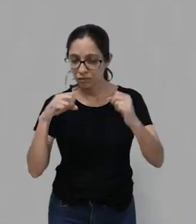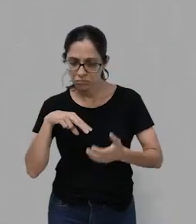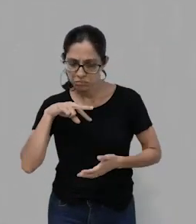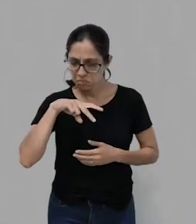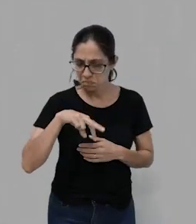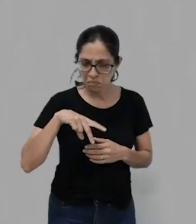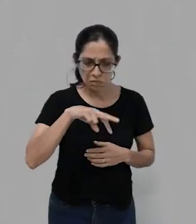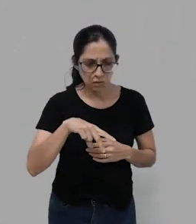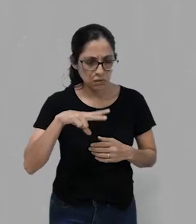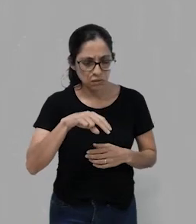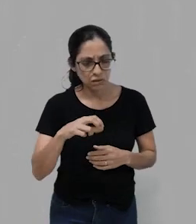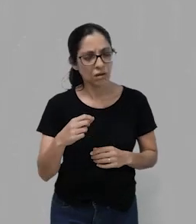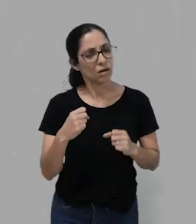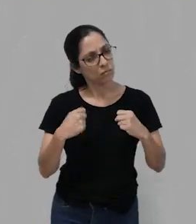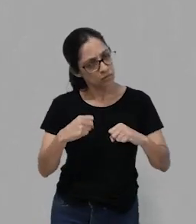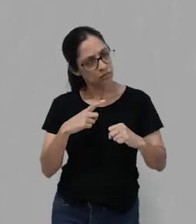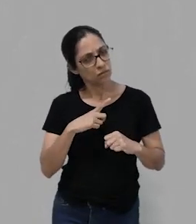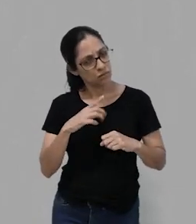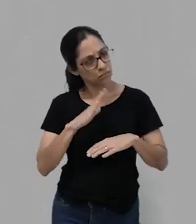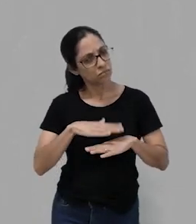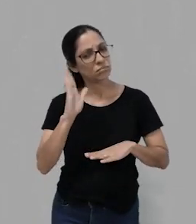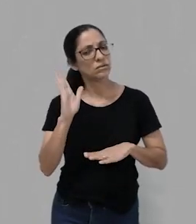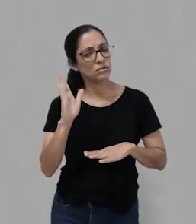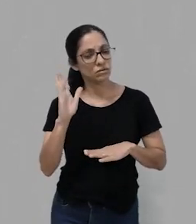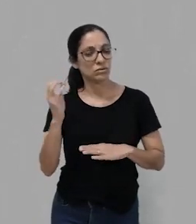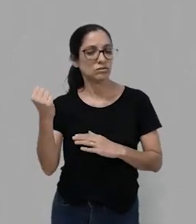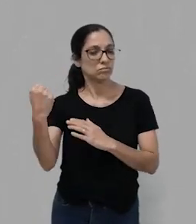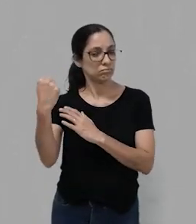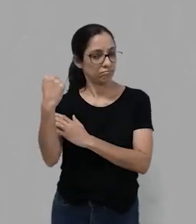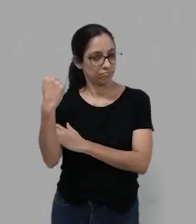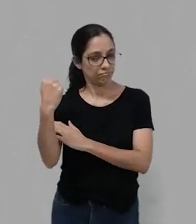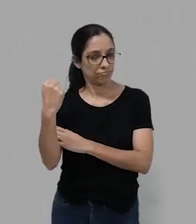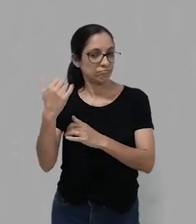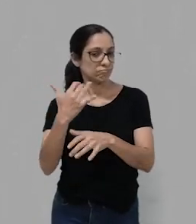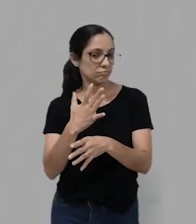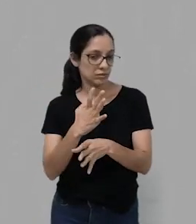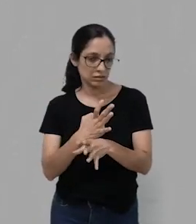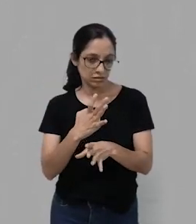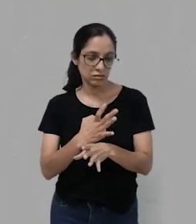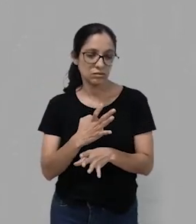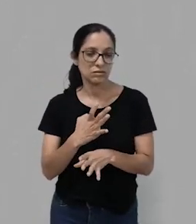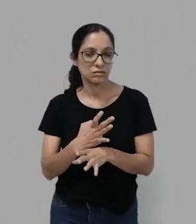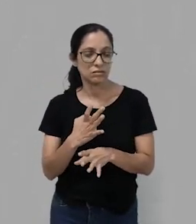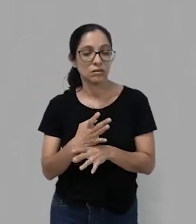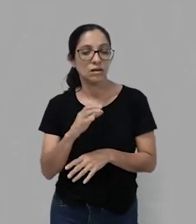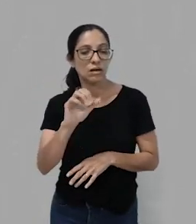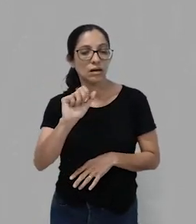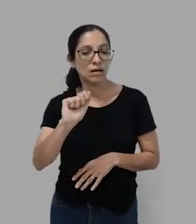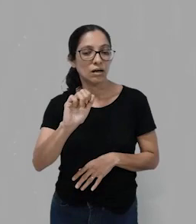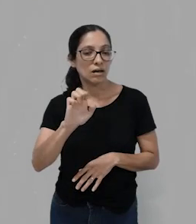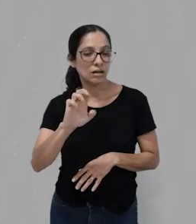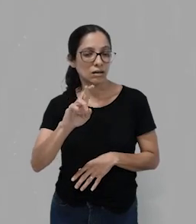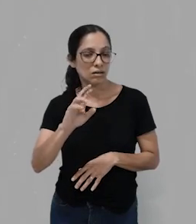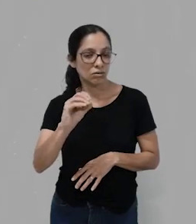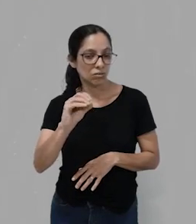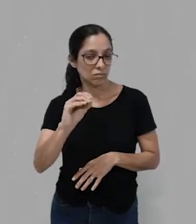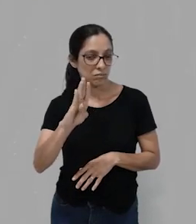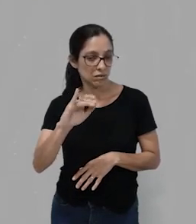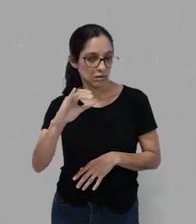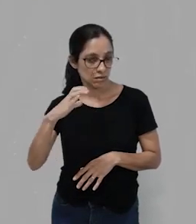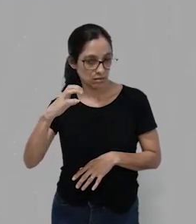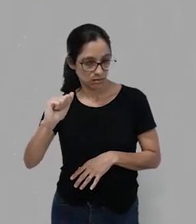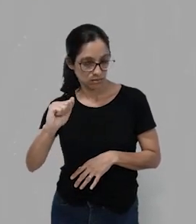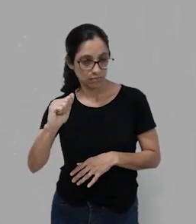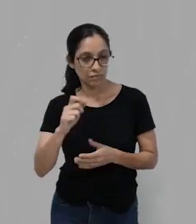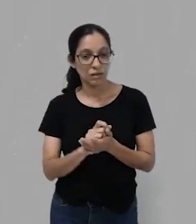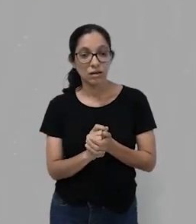exige muita resistência desses atletas, dessas atletas aqui no caso, resistência aeróbica. Então tá aqui, ó,